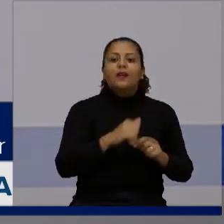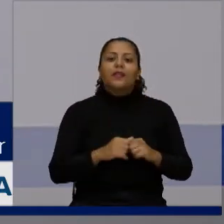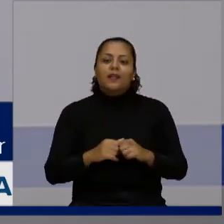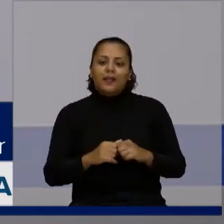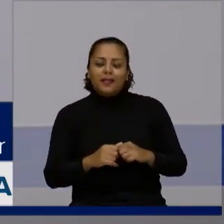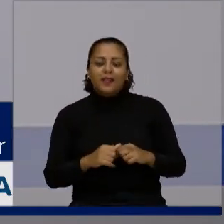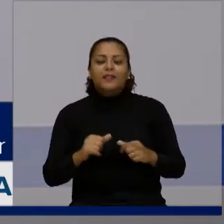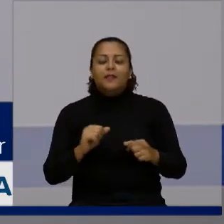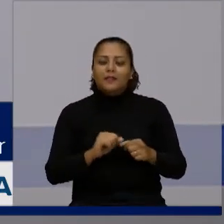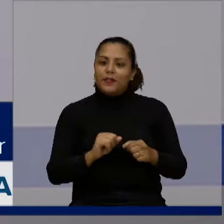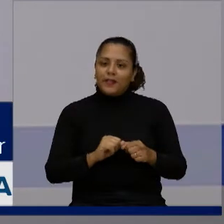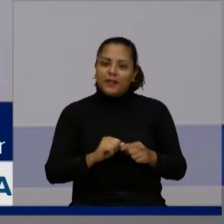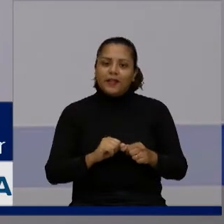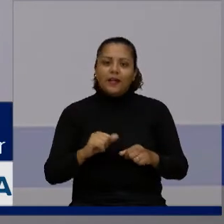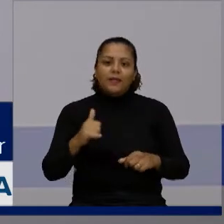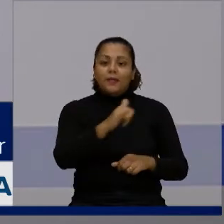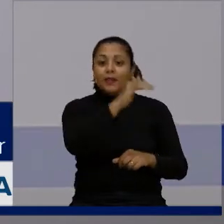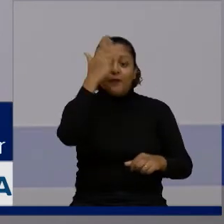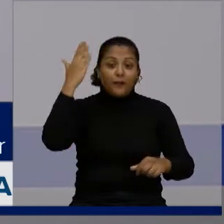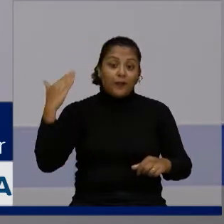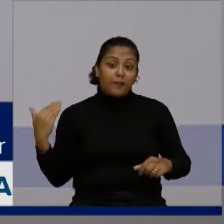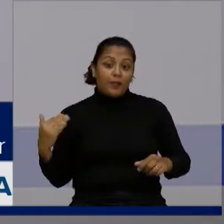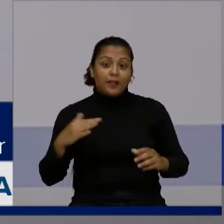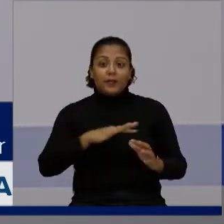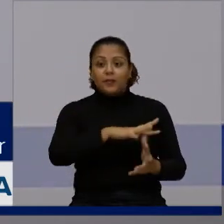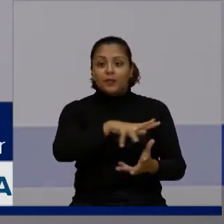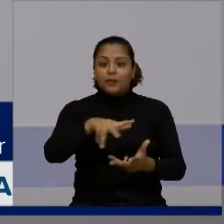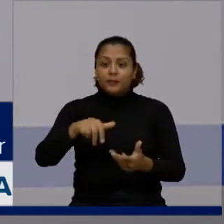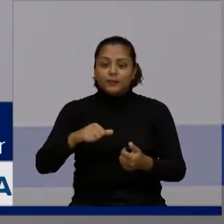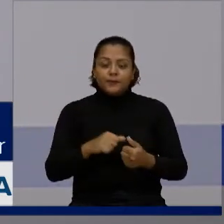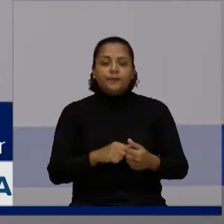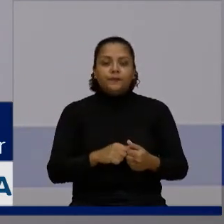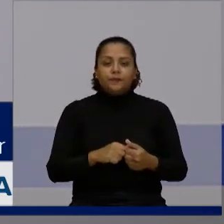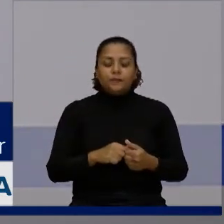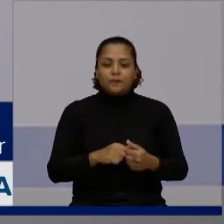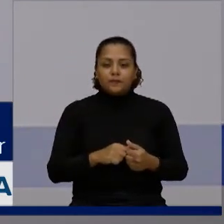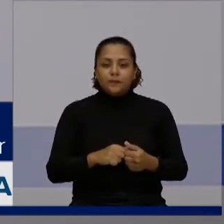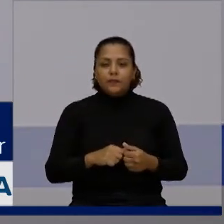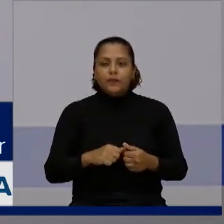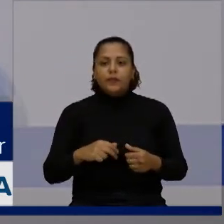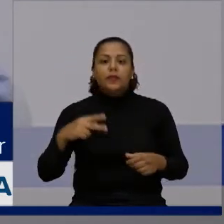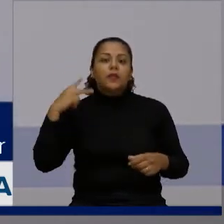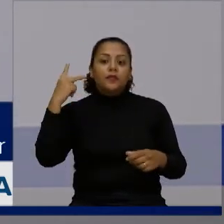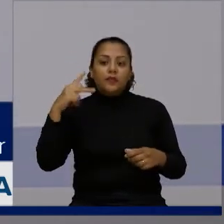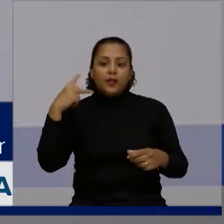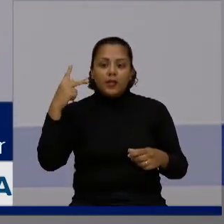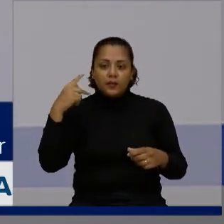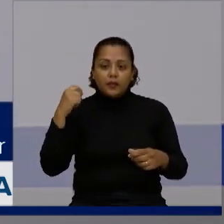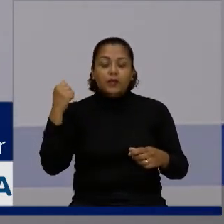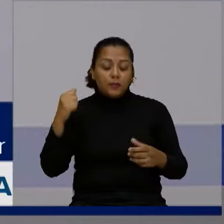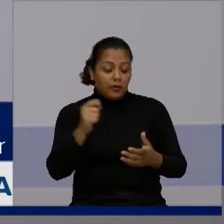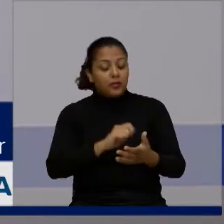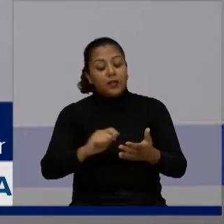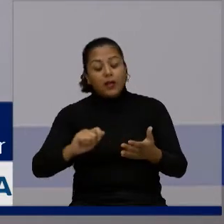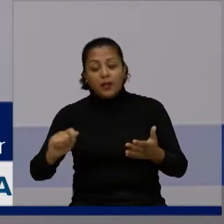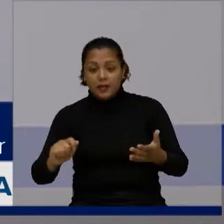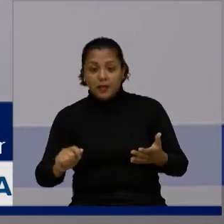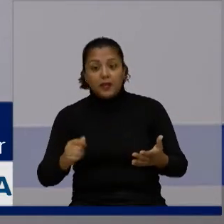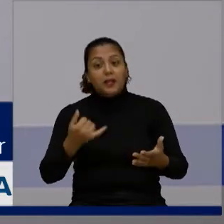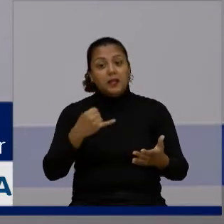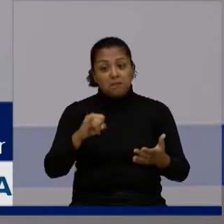para o Brasil e para o mundo. Os vereadores que desejarem assinar essa moção 151 está disponível, fique à